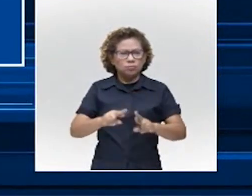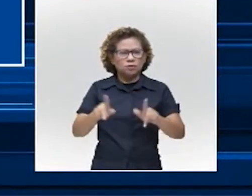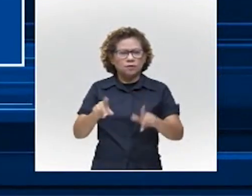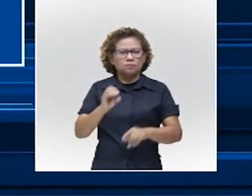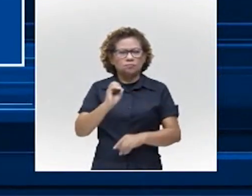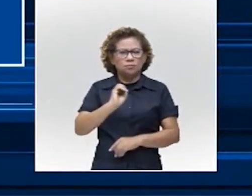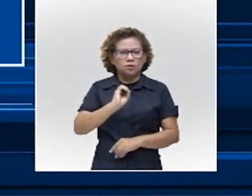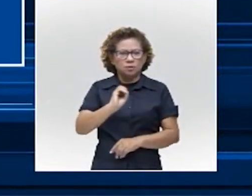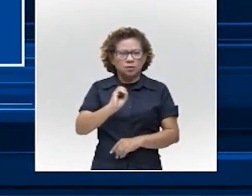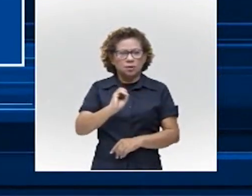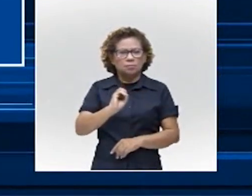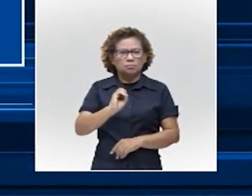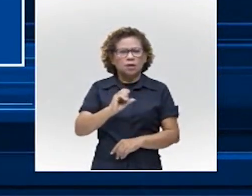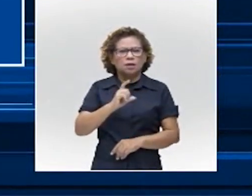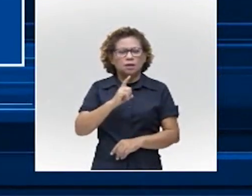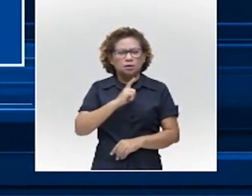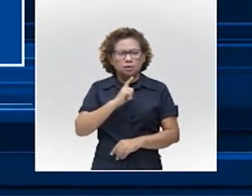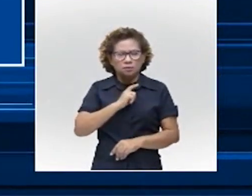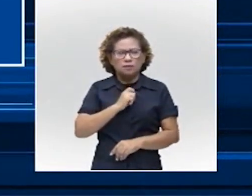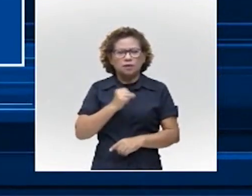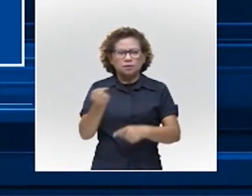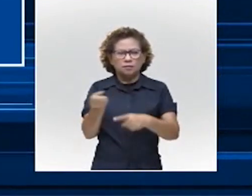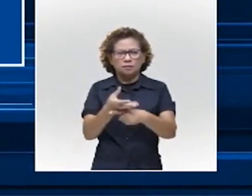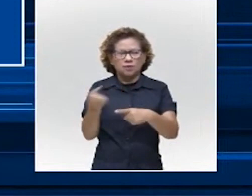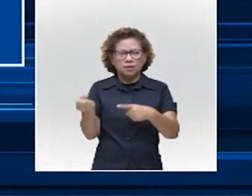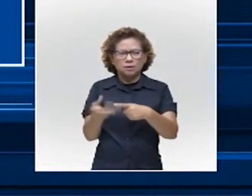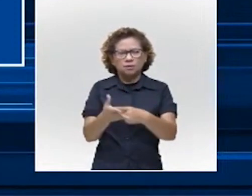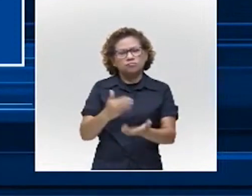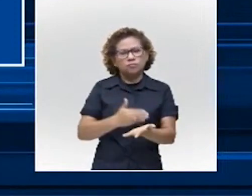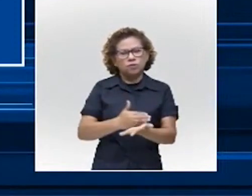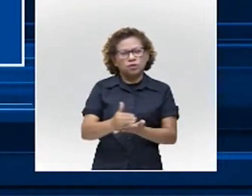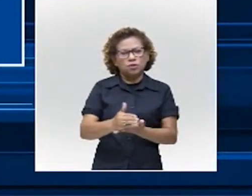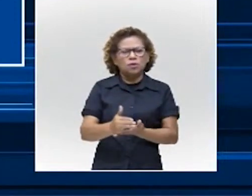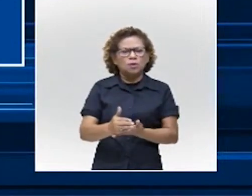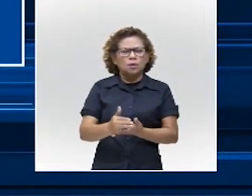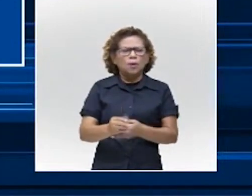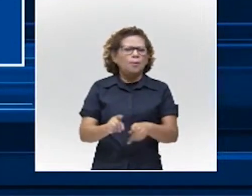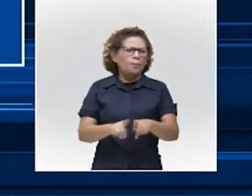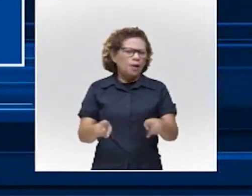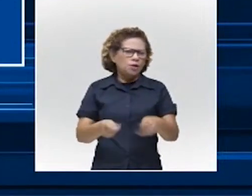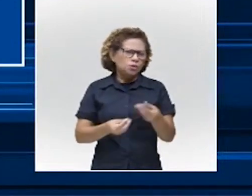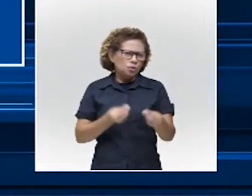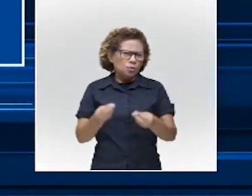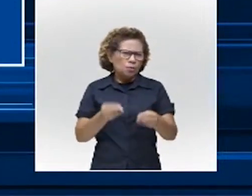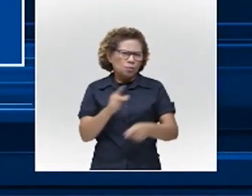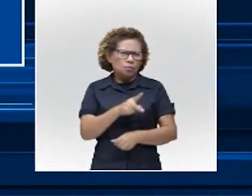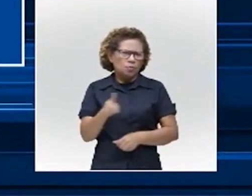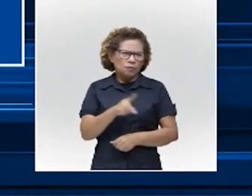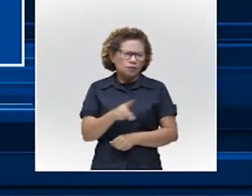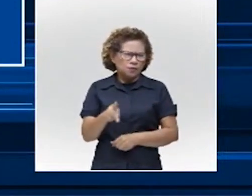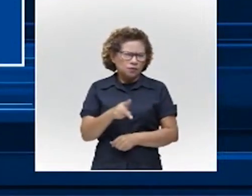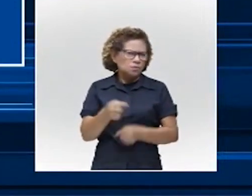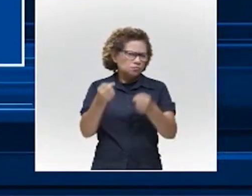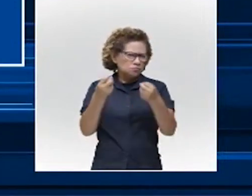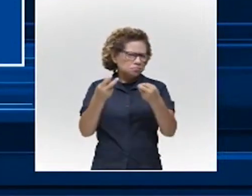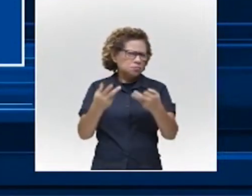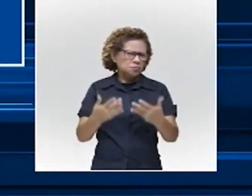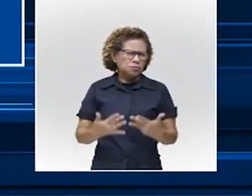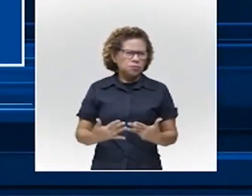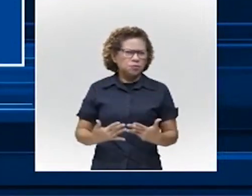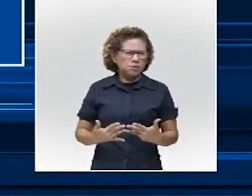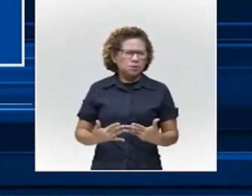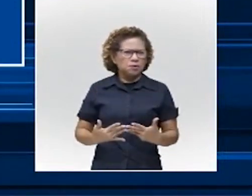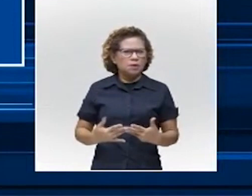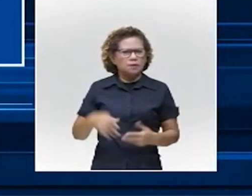uma fração equivalente à fração inicial. Como isso vai funcionar, professora? Então, lembra, a gente vai ter